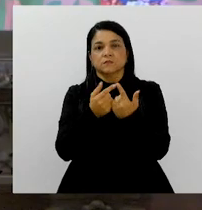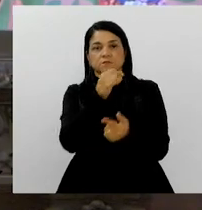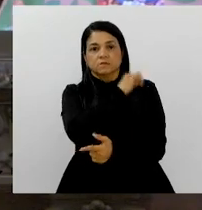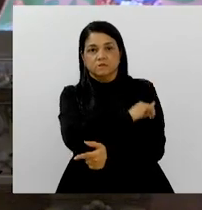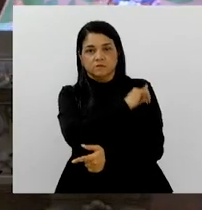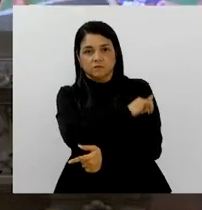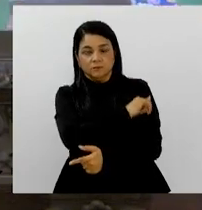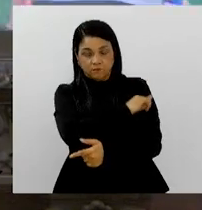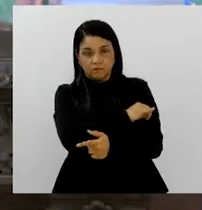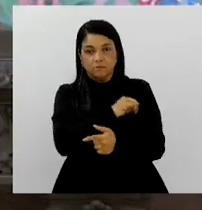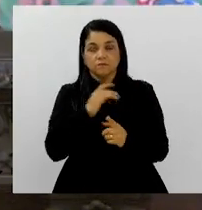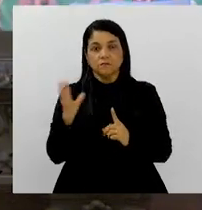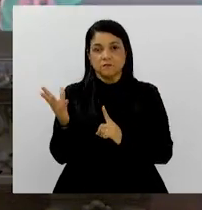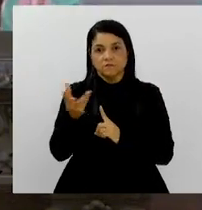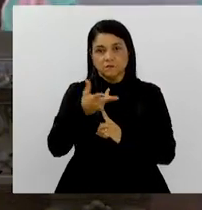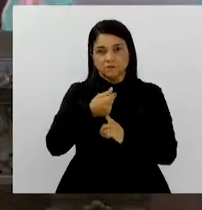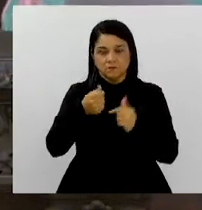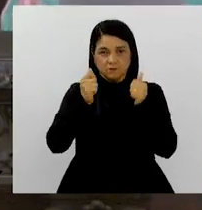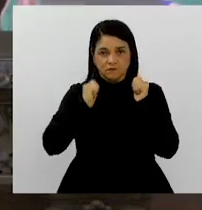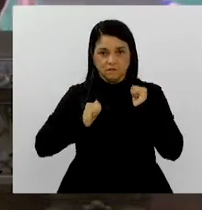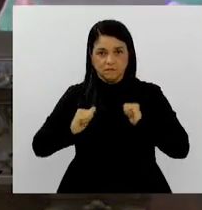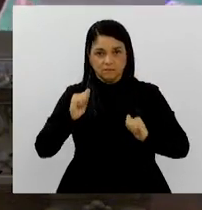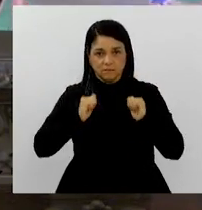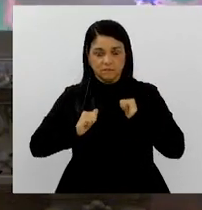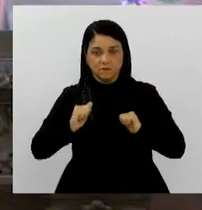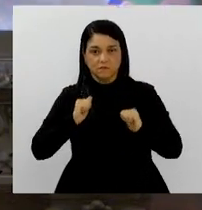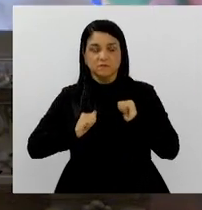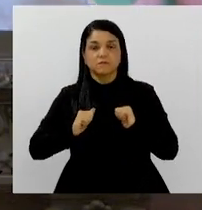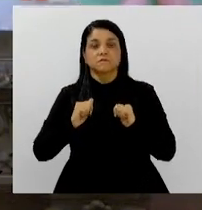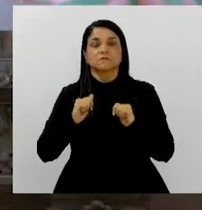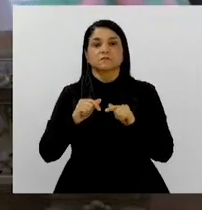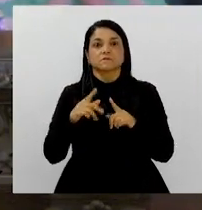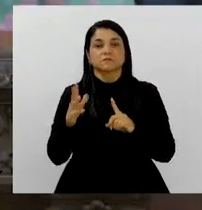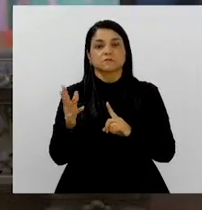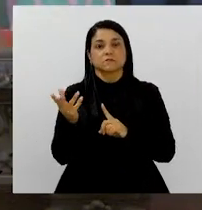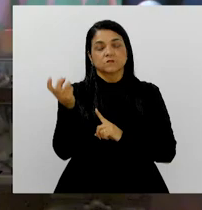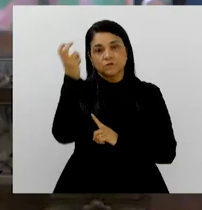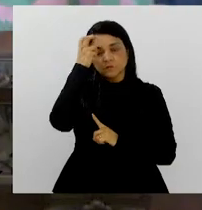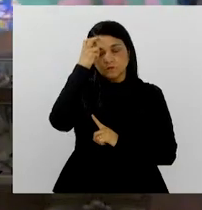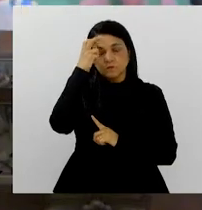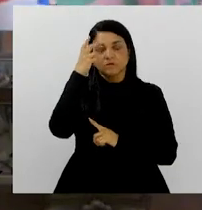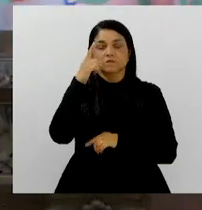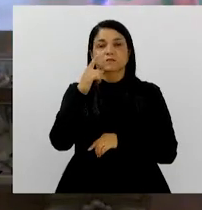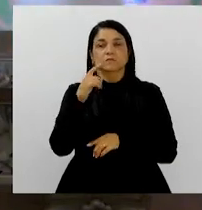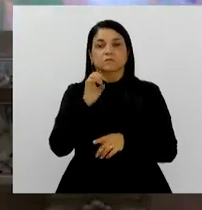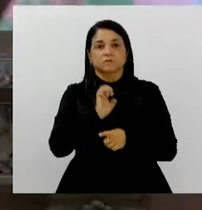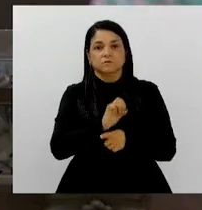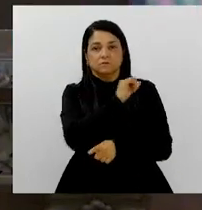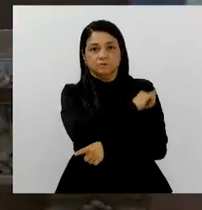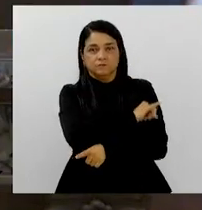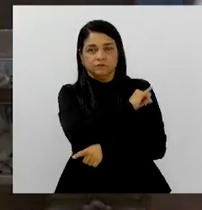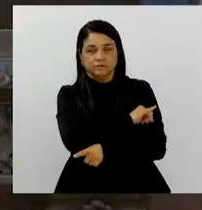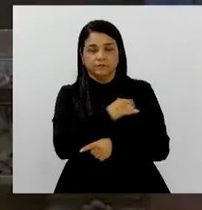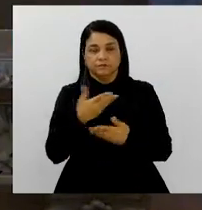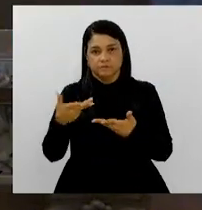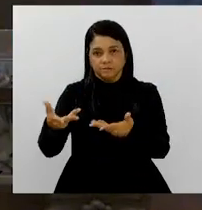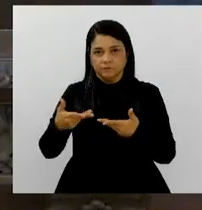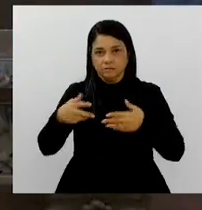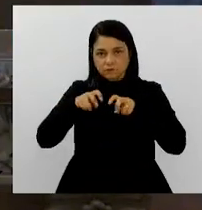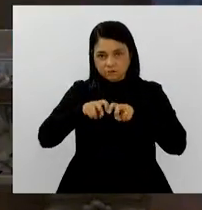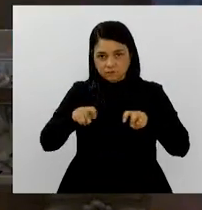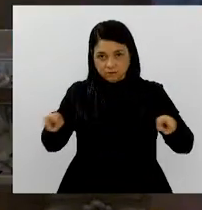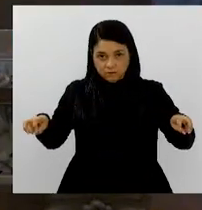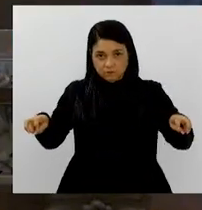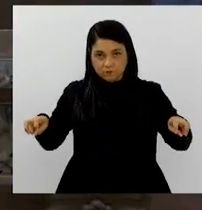de cultura do nosso Estado. Convido agora para compor o dispositivo de honra à nossa